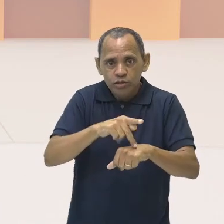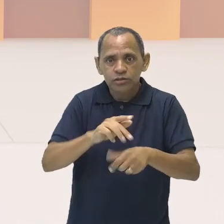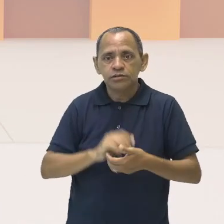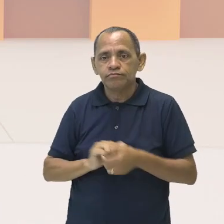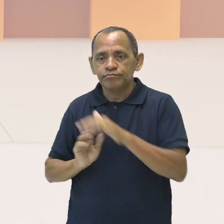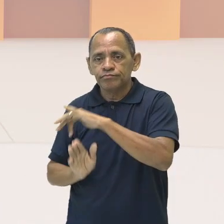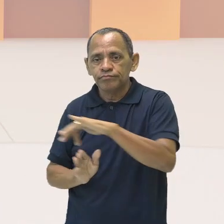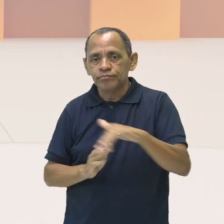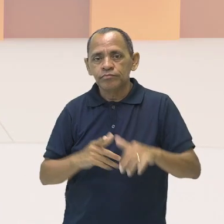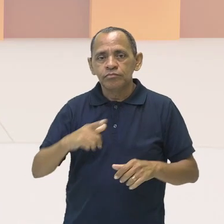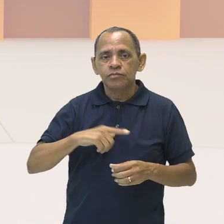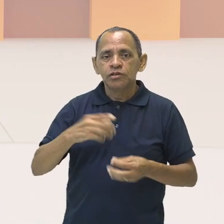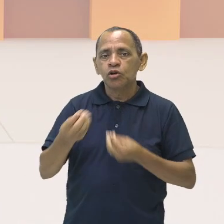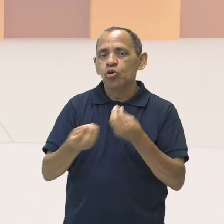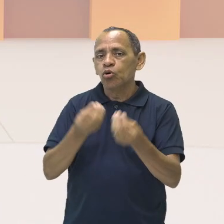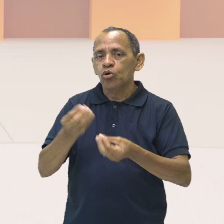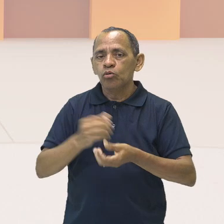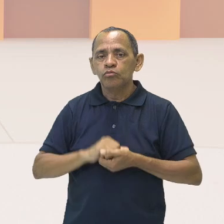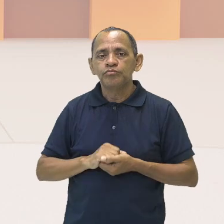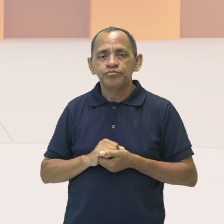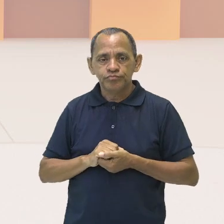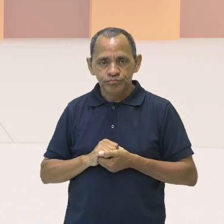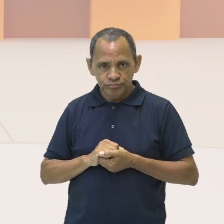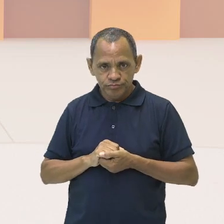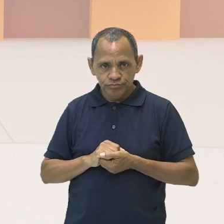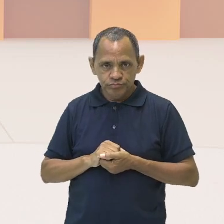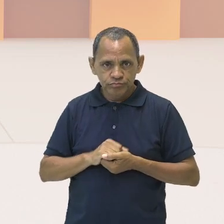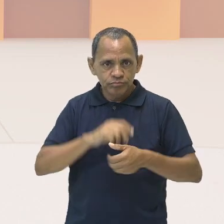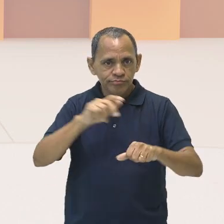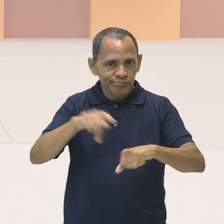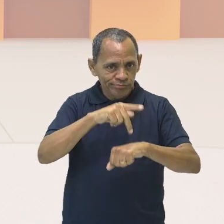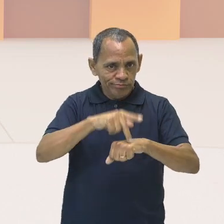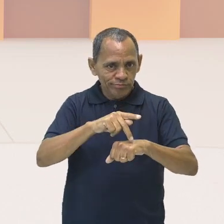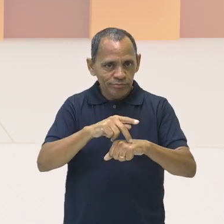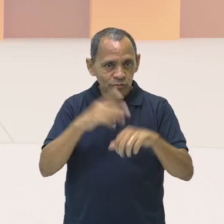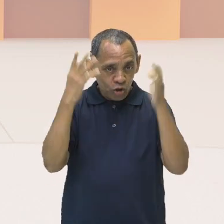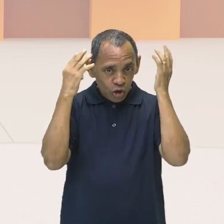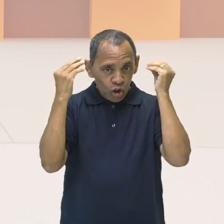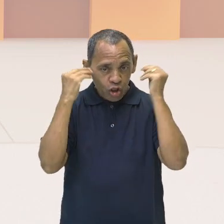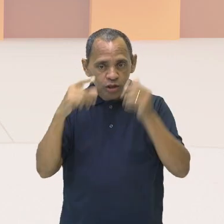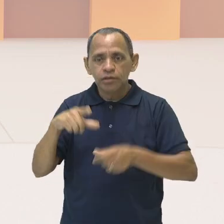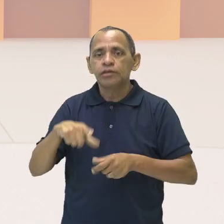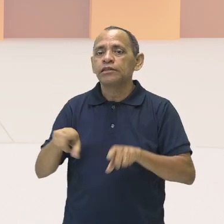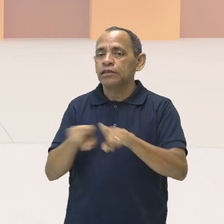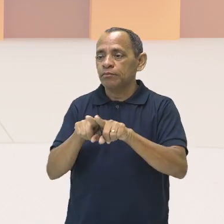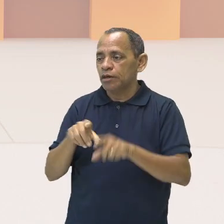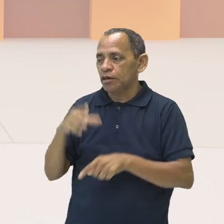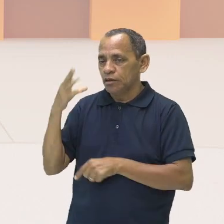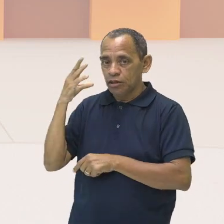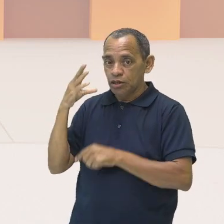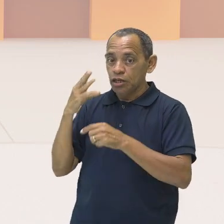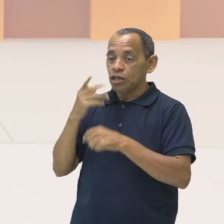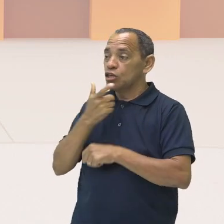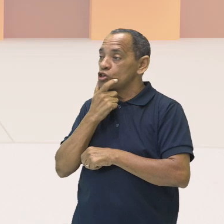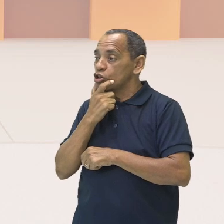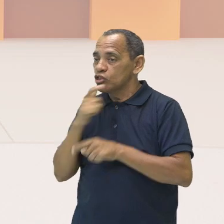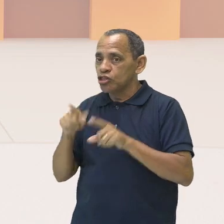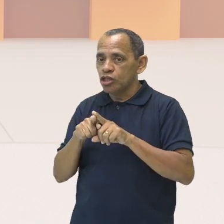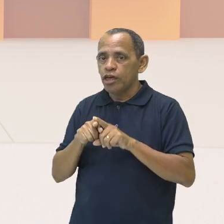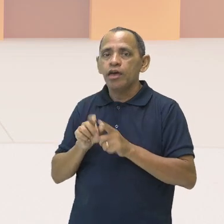nosso texto com as potências como a Holanda e a Inglaterra acabaram atacando